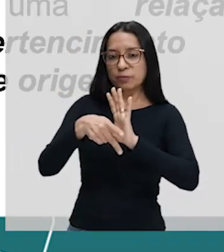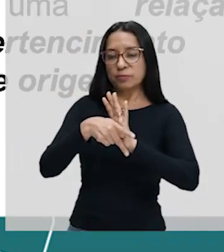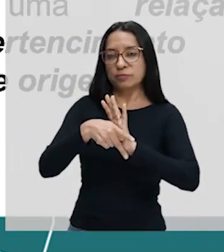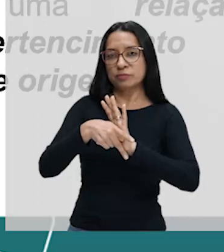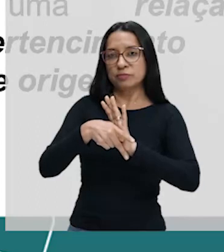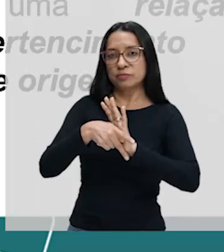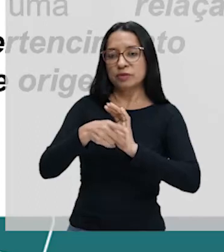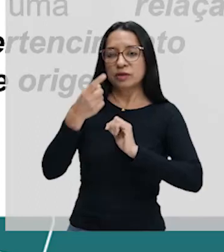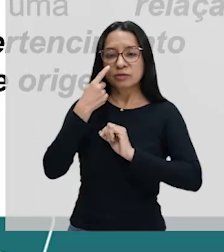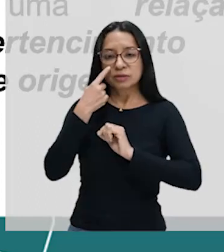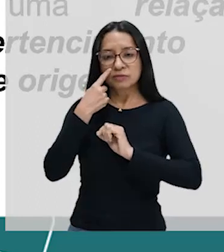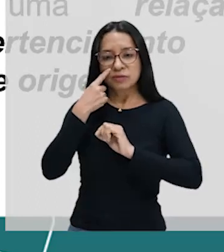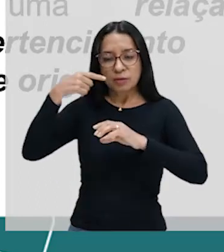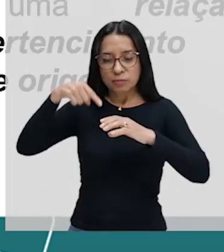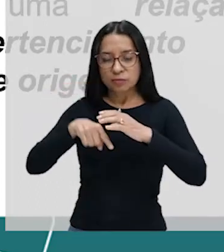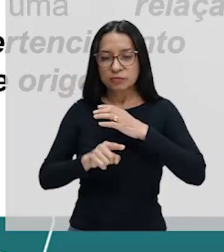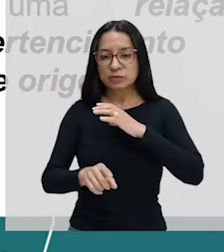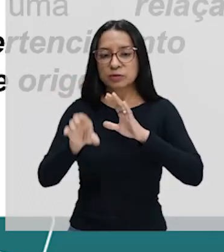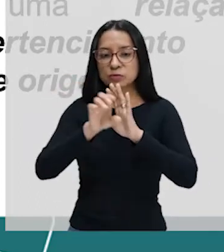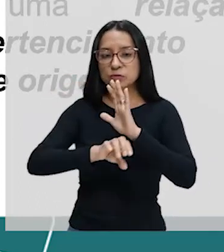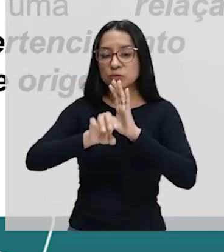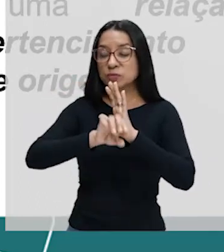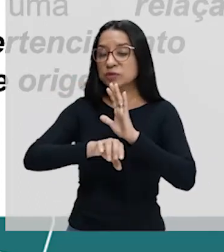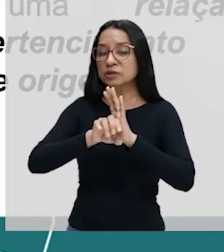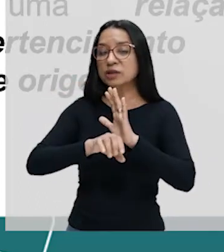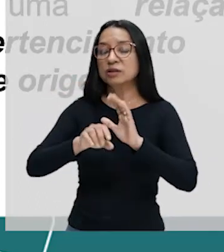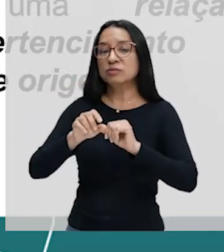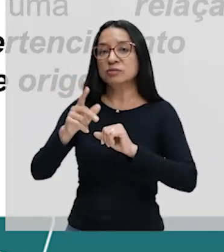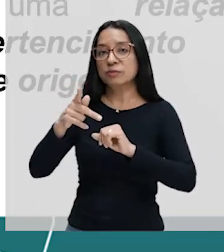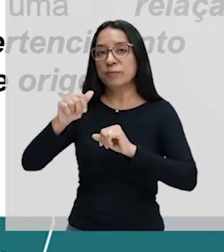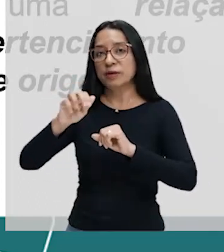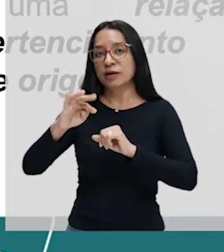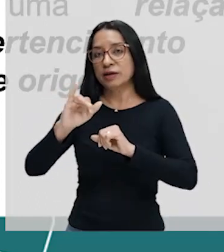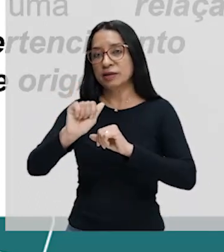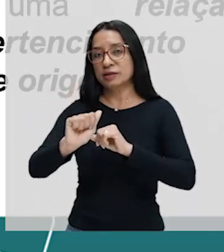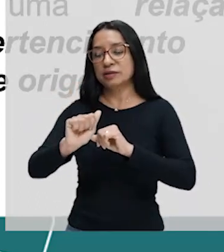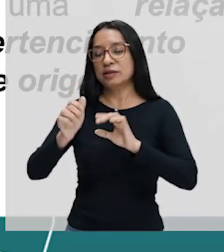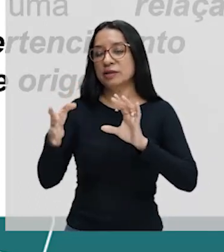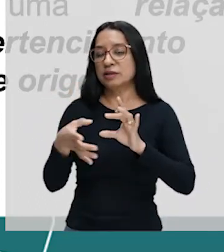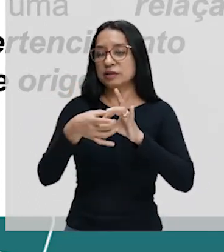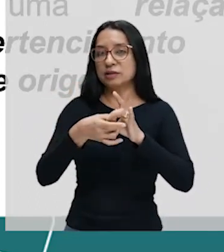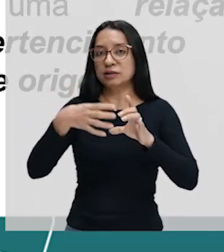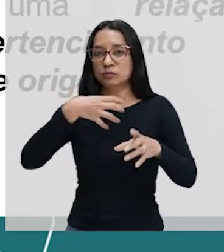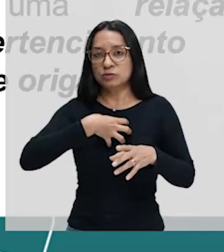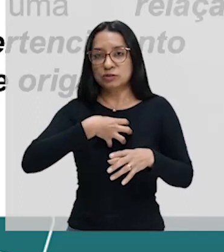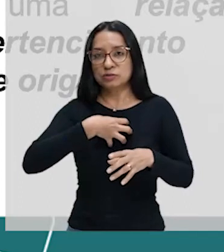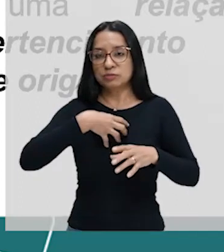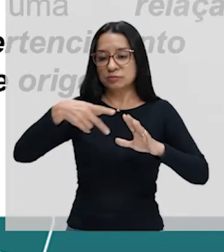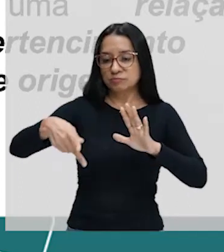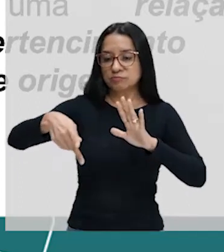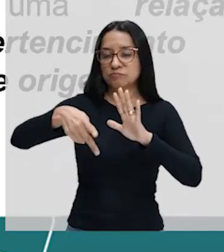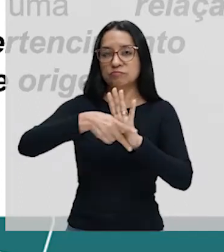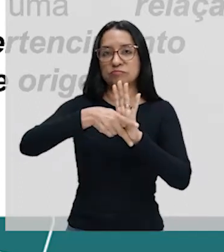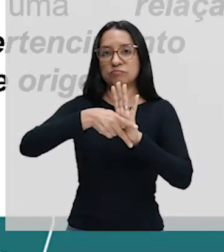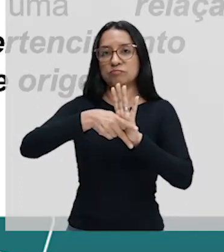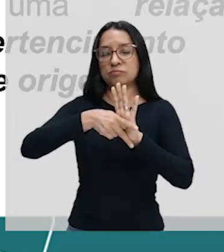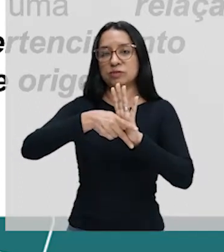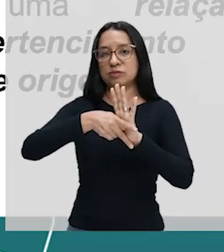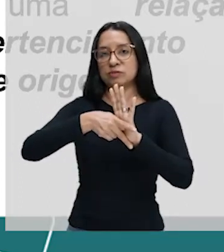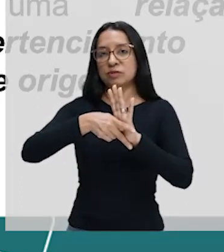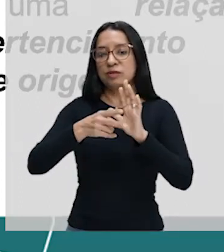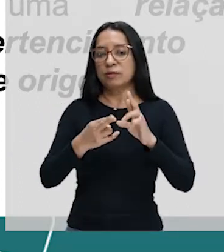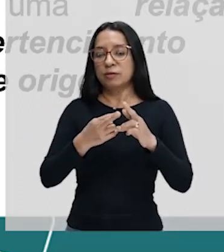vai analisar a fundo, o conceito de pátria, ele vai estar muito ligado a um sentimento de pertencimento,